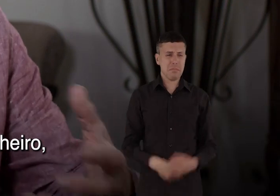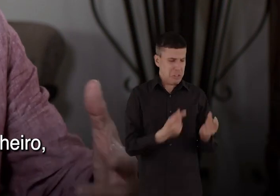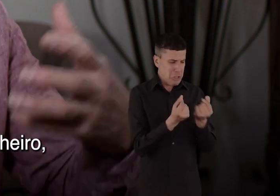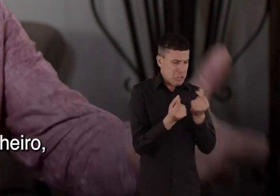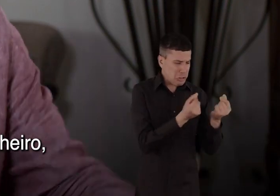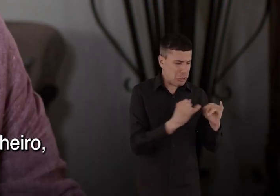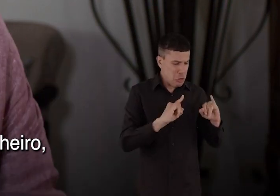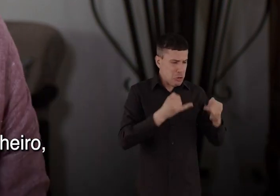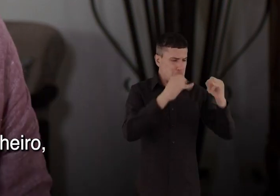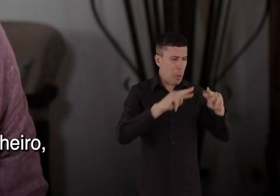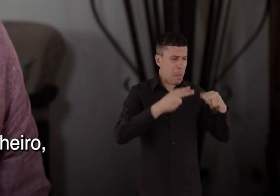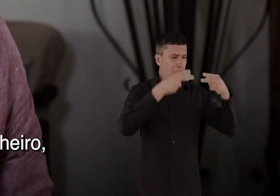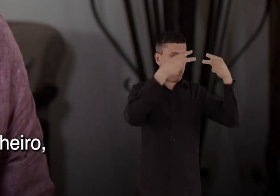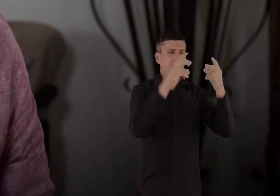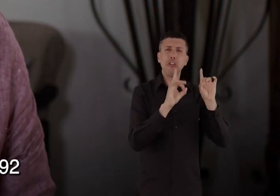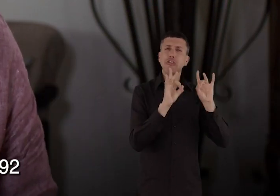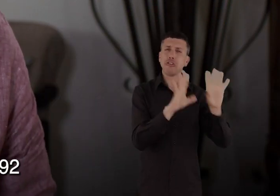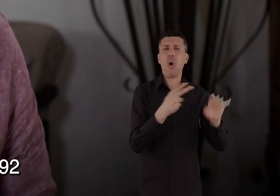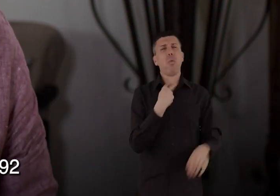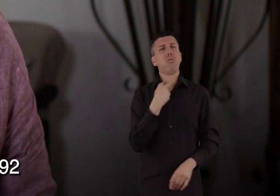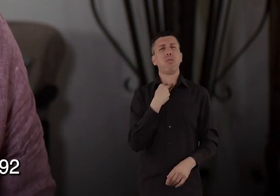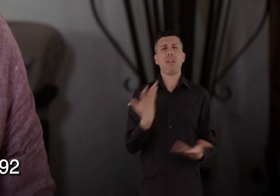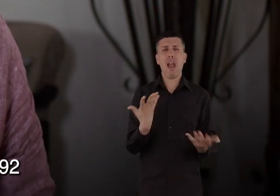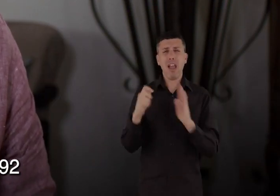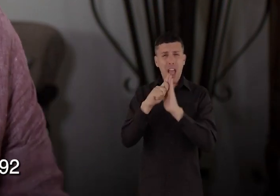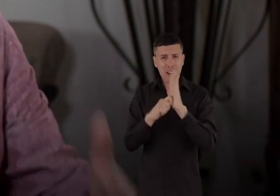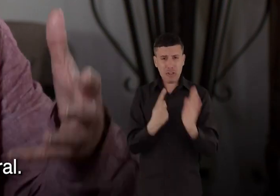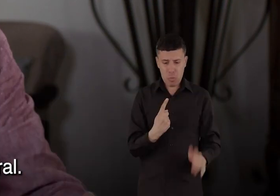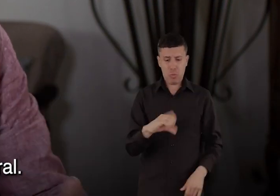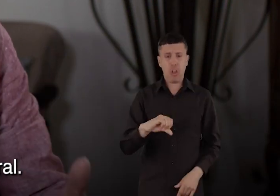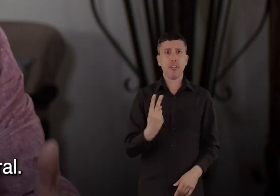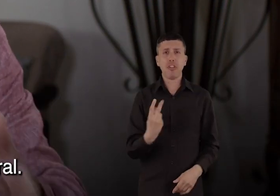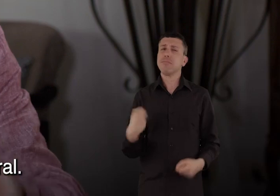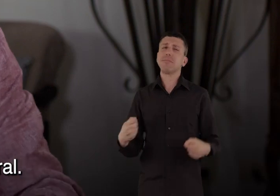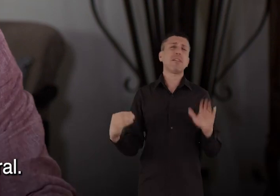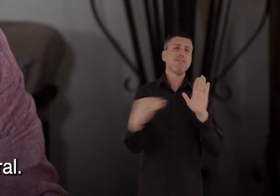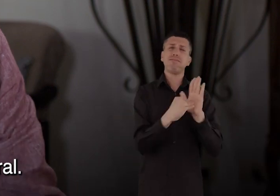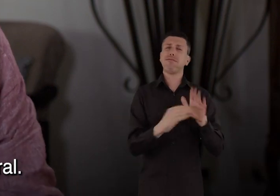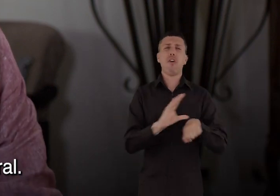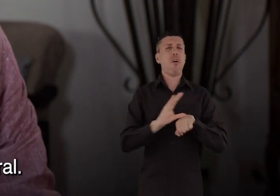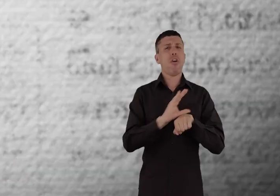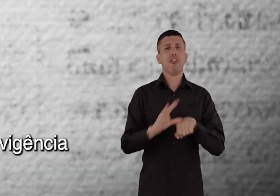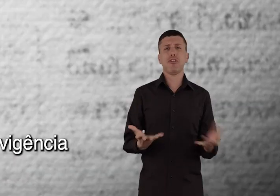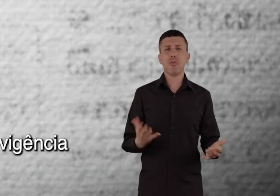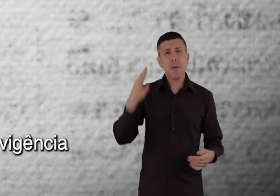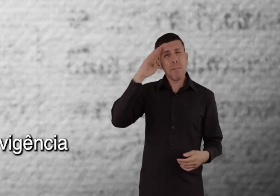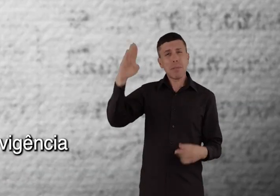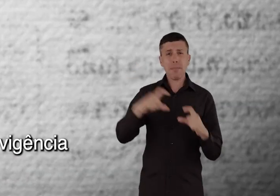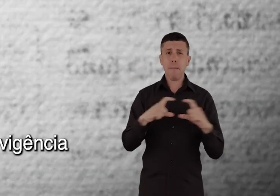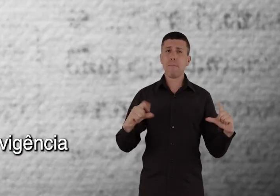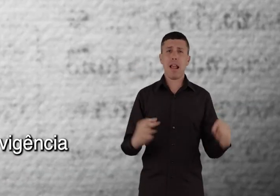Dinheiro para servir dinheiro. Não pode. Então esse artigo 192 tem de voltar à Constituição Federal.